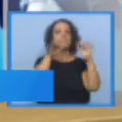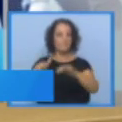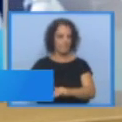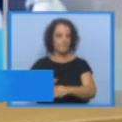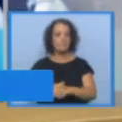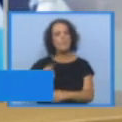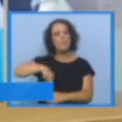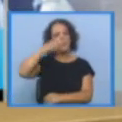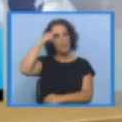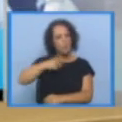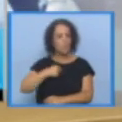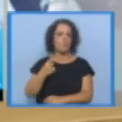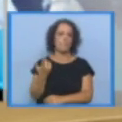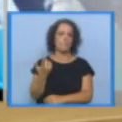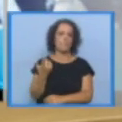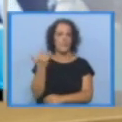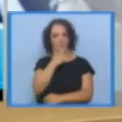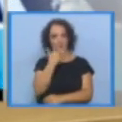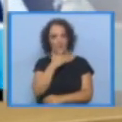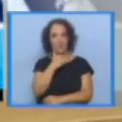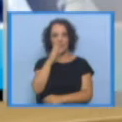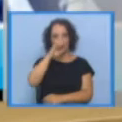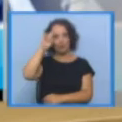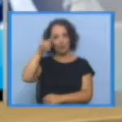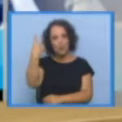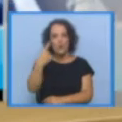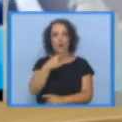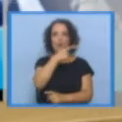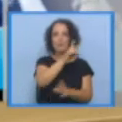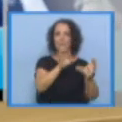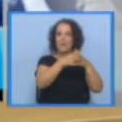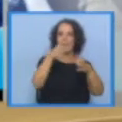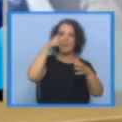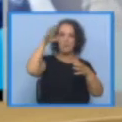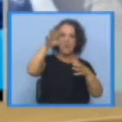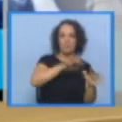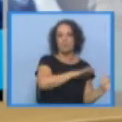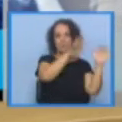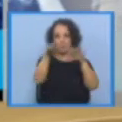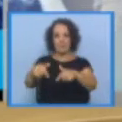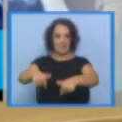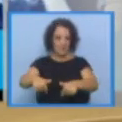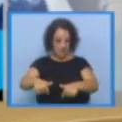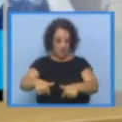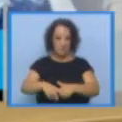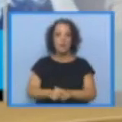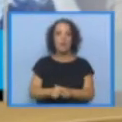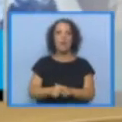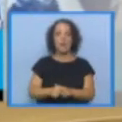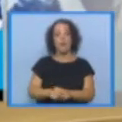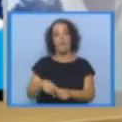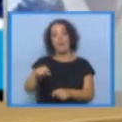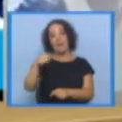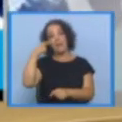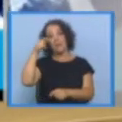que alguns migrantes do Aquários vêm para Portugal, vão ser recebidos aqui. Estes migrantes